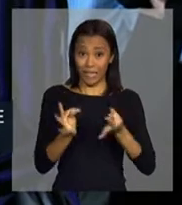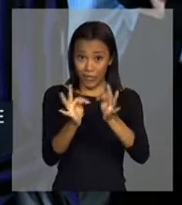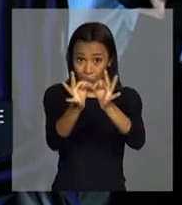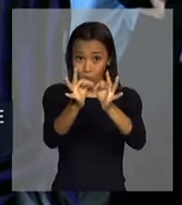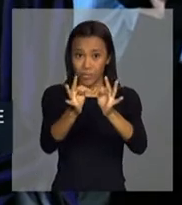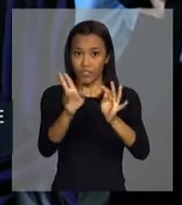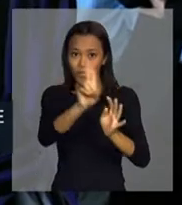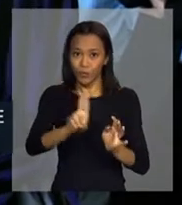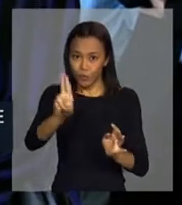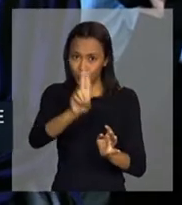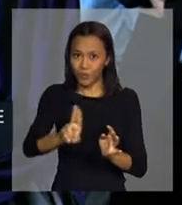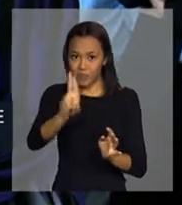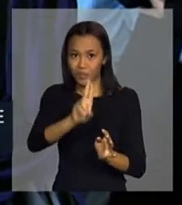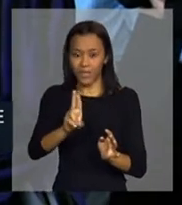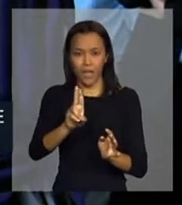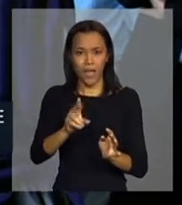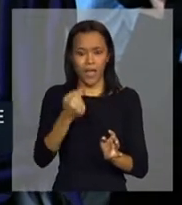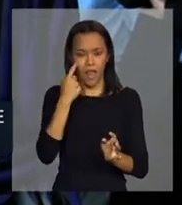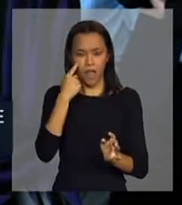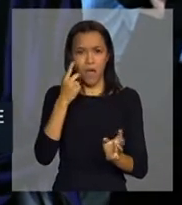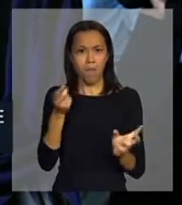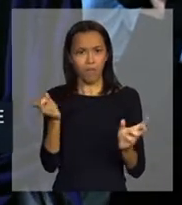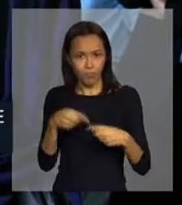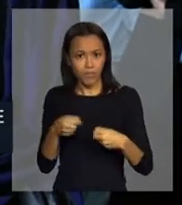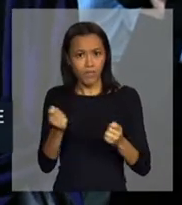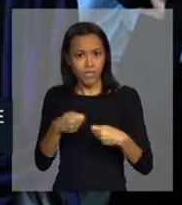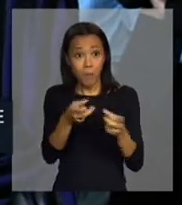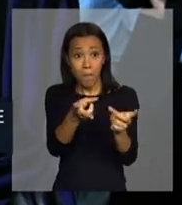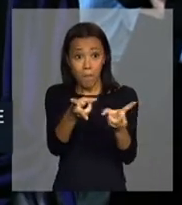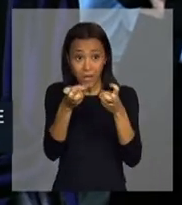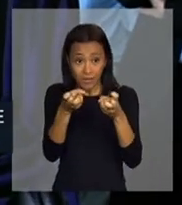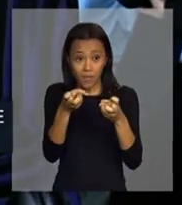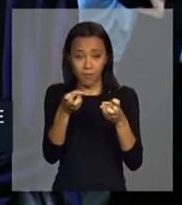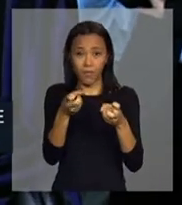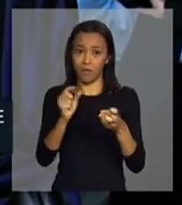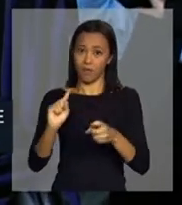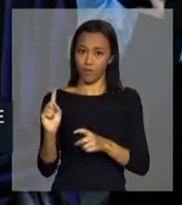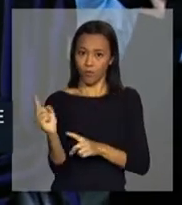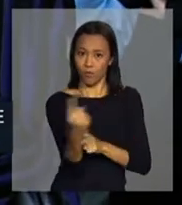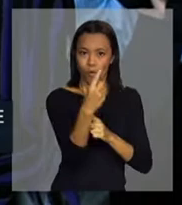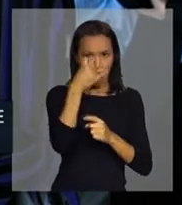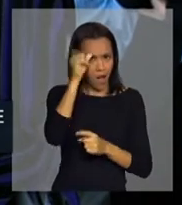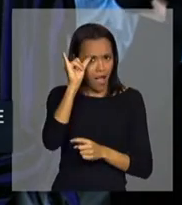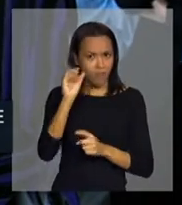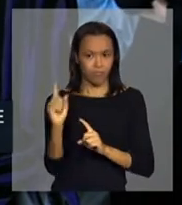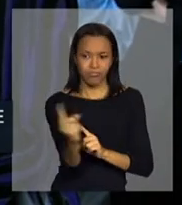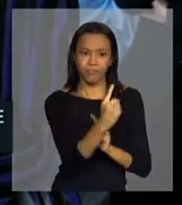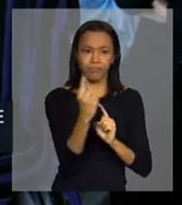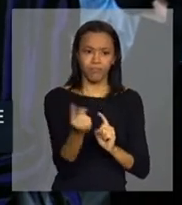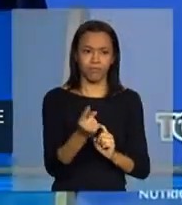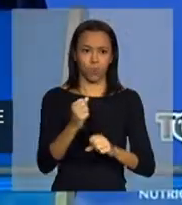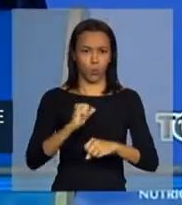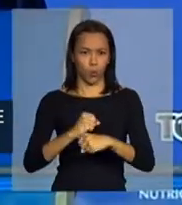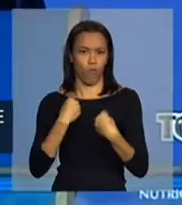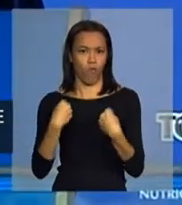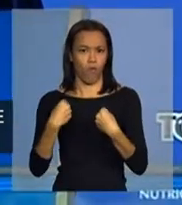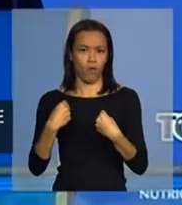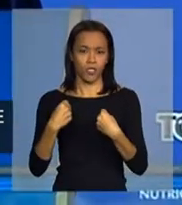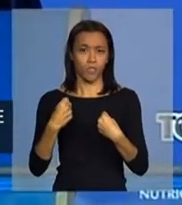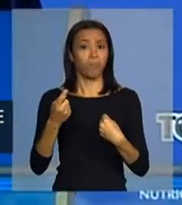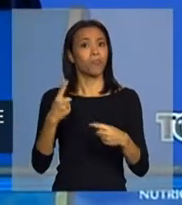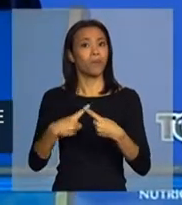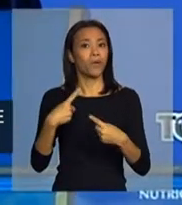olhos, ela se torna visível, é porque chegou a um ponto de elaboração